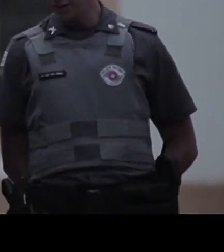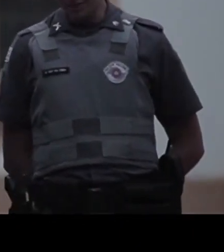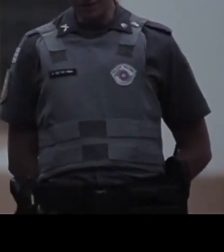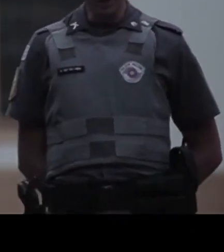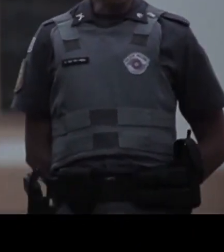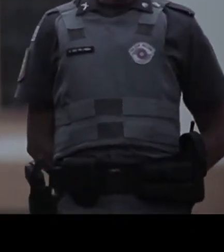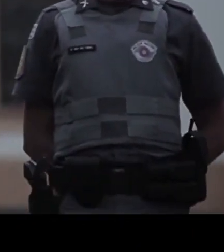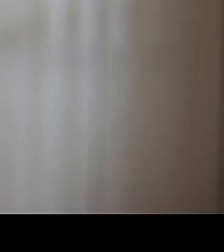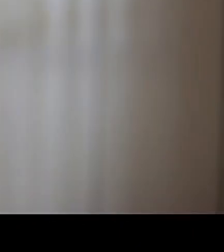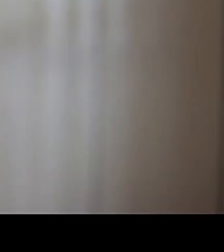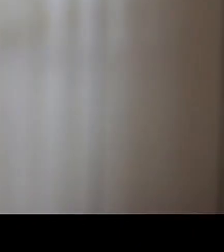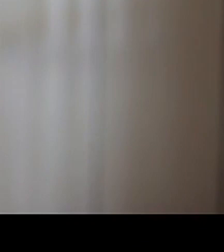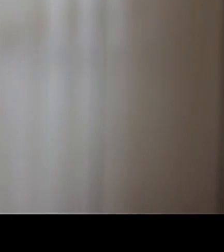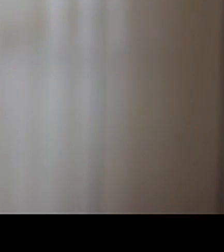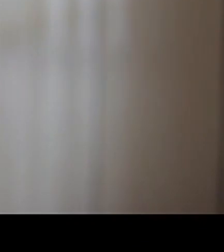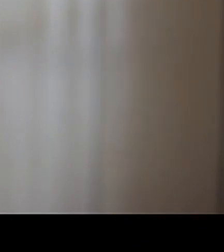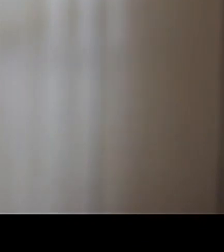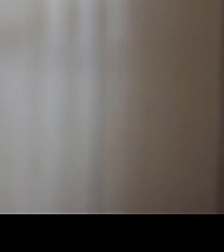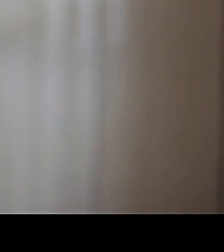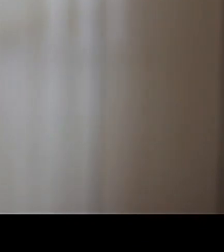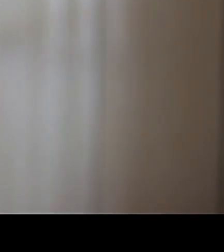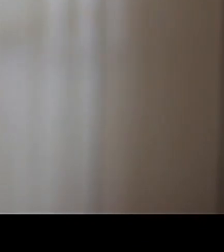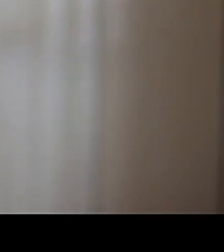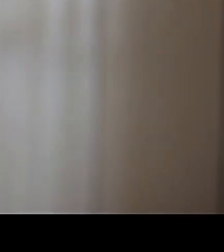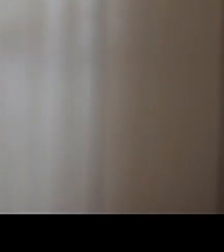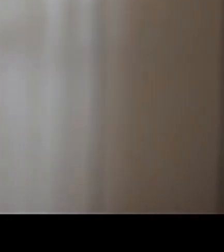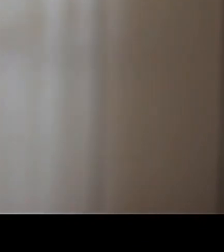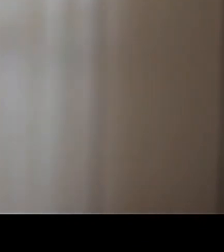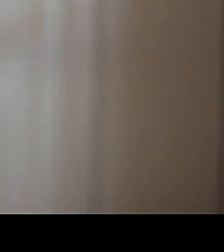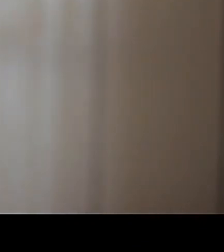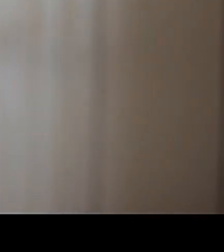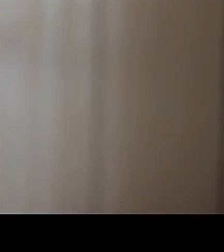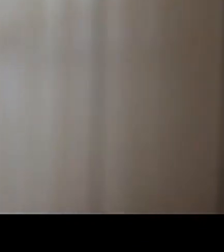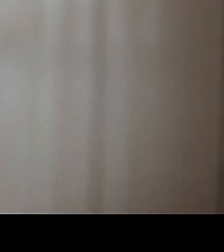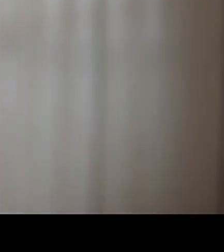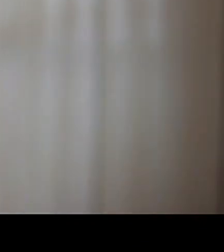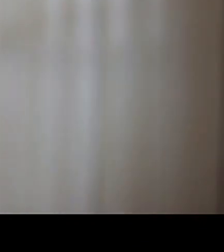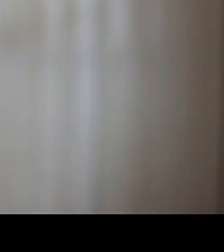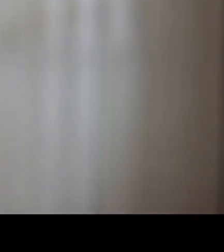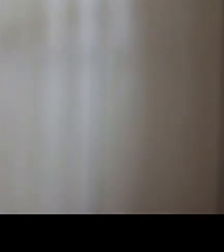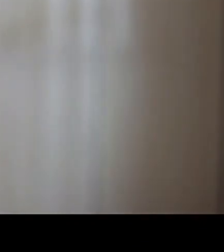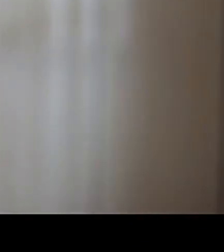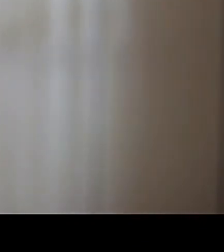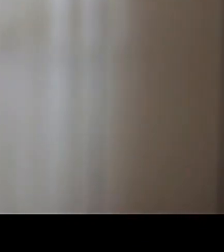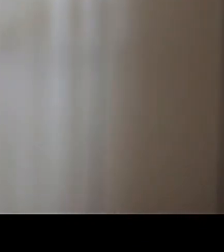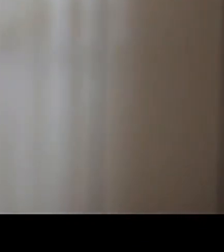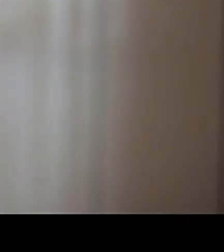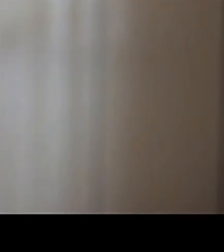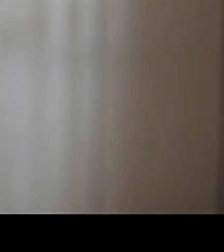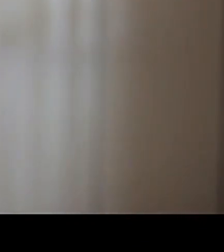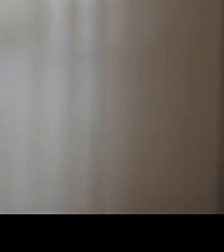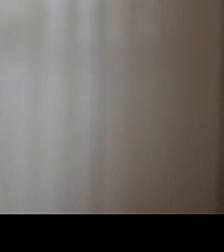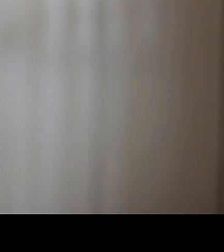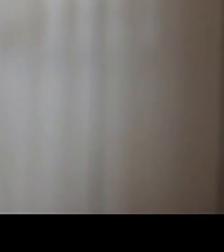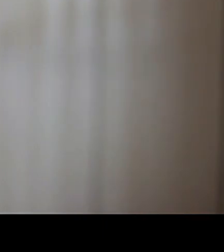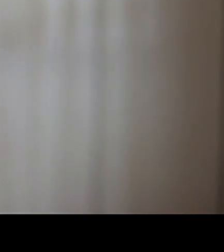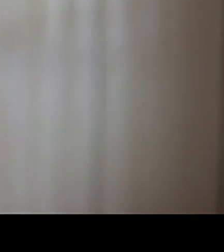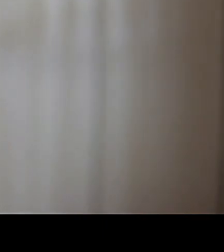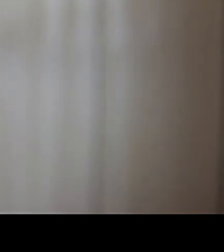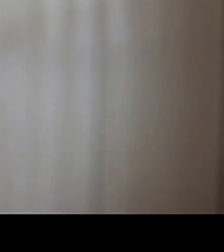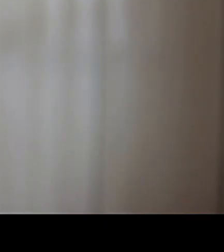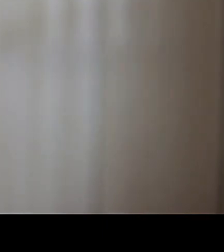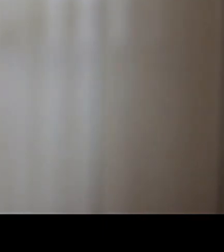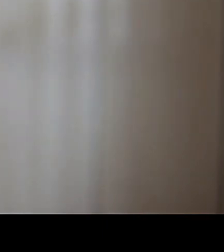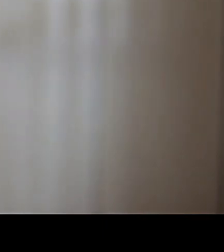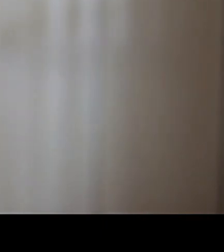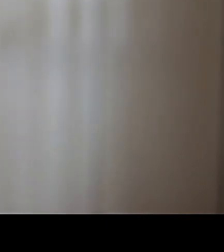O policial espera que a população compreenda o serviço policial e a abordagem policial como uma prestação de serviço,